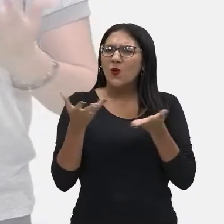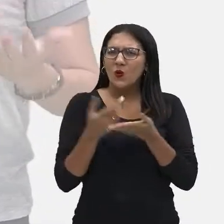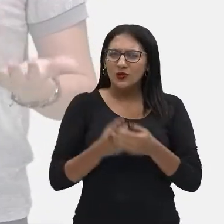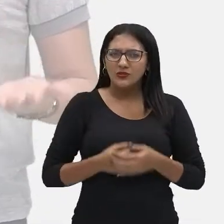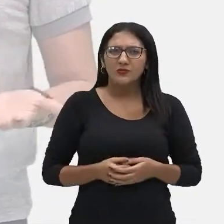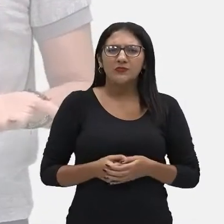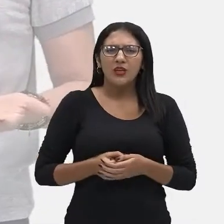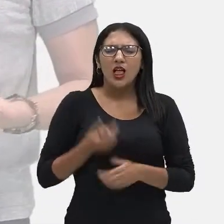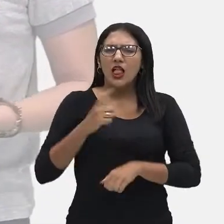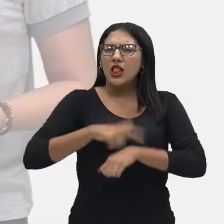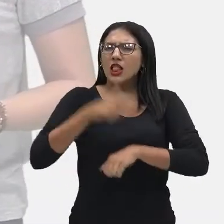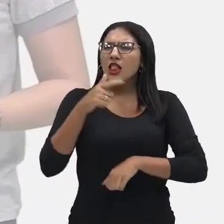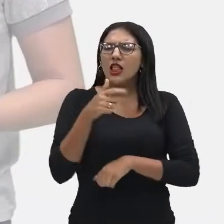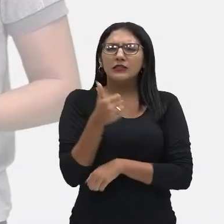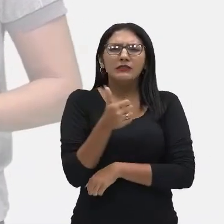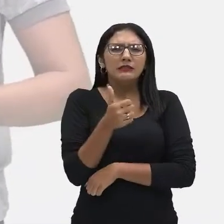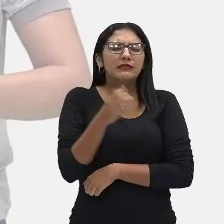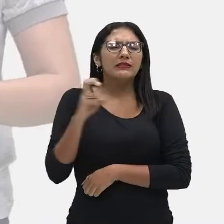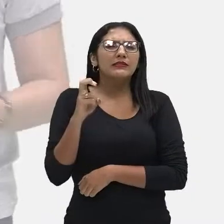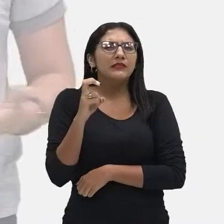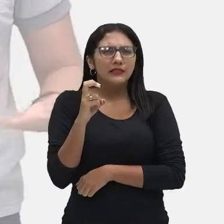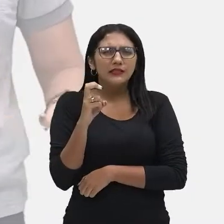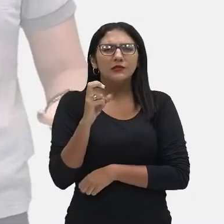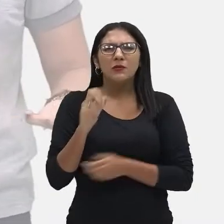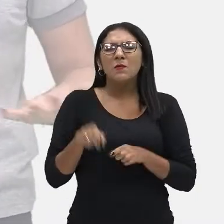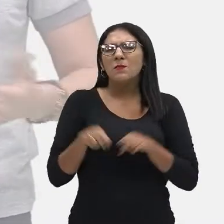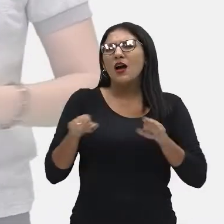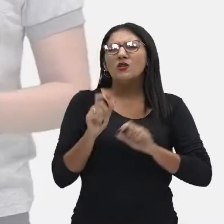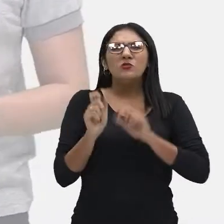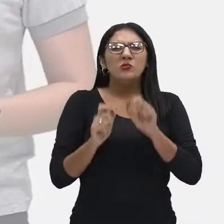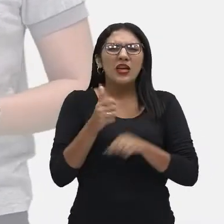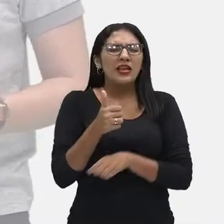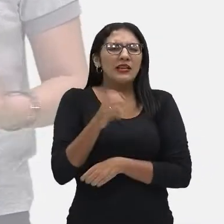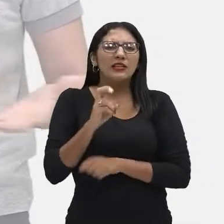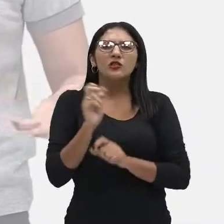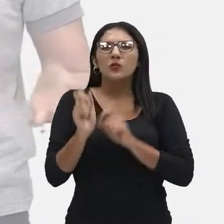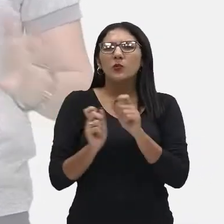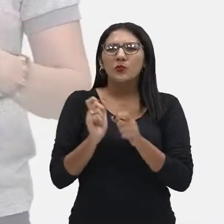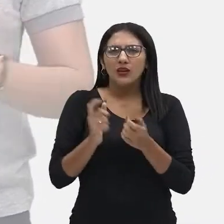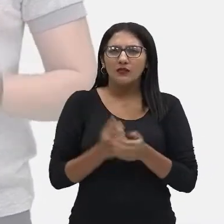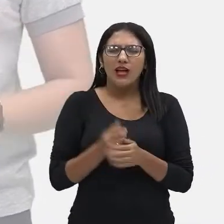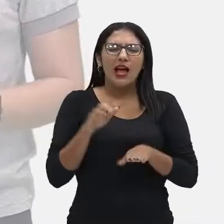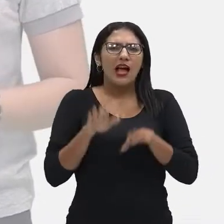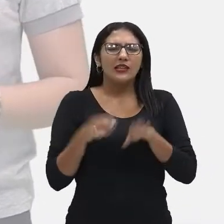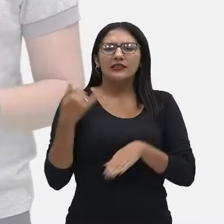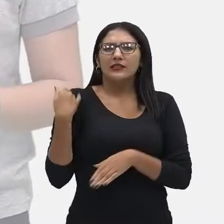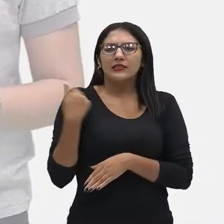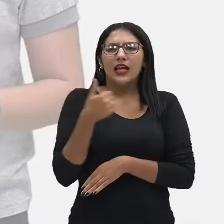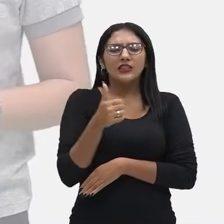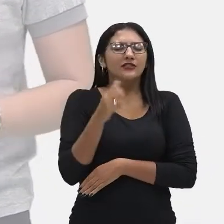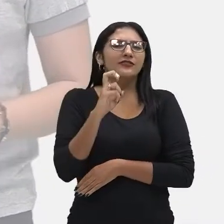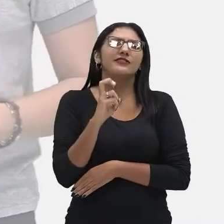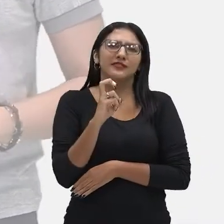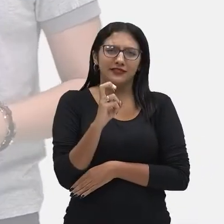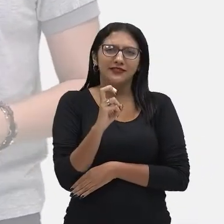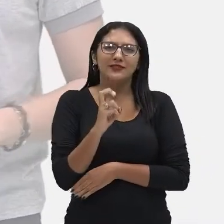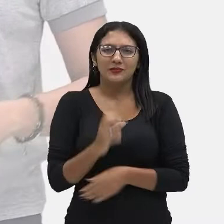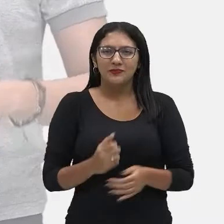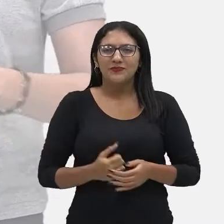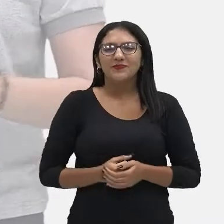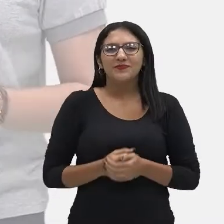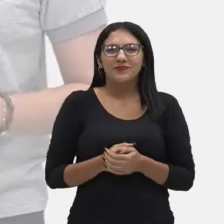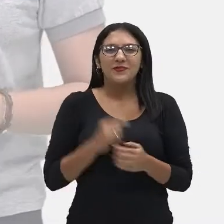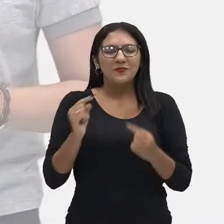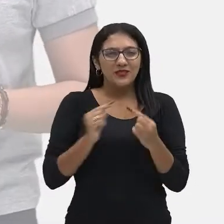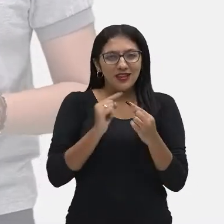De repente 15! Não é de repente 15? 15 o que, professora? De repente 15 anos a gente faz, gente! Objeto